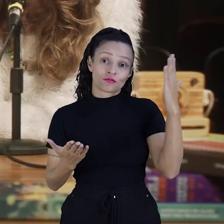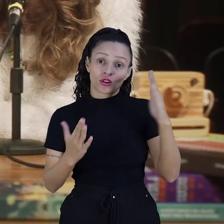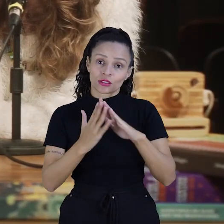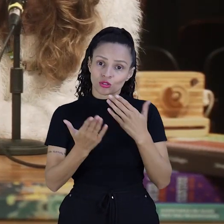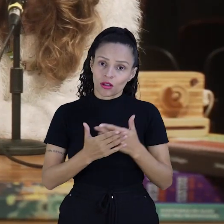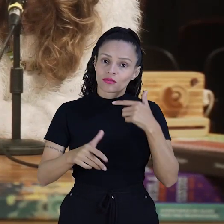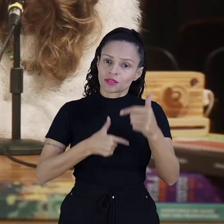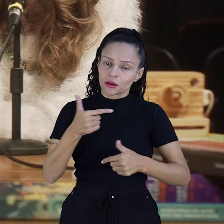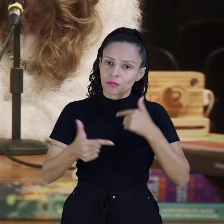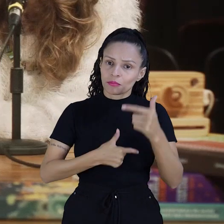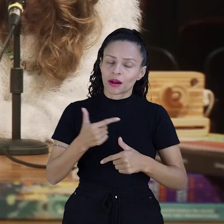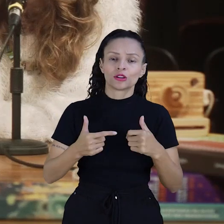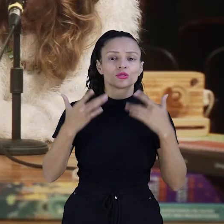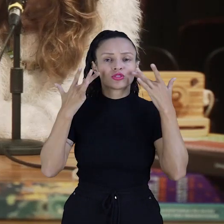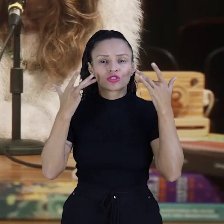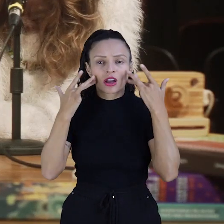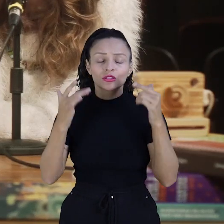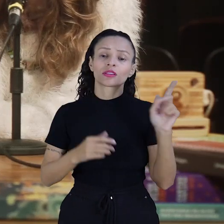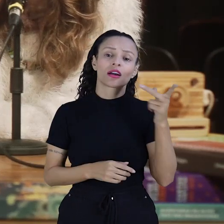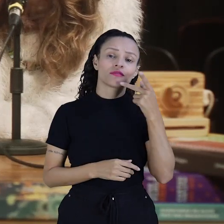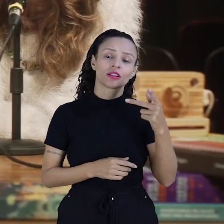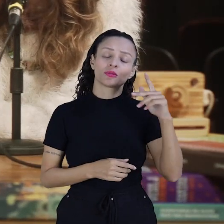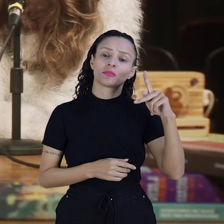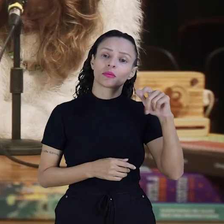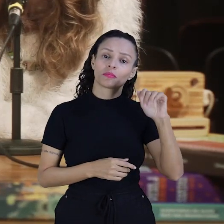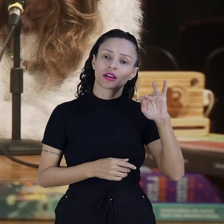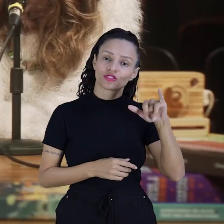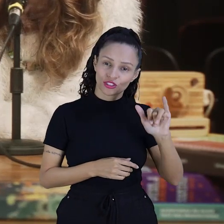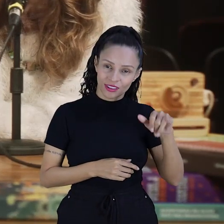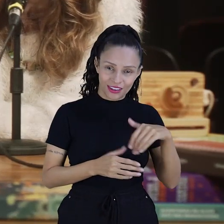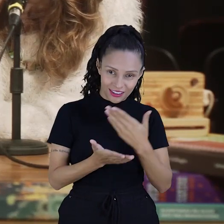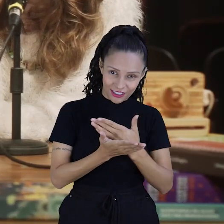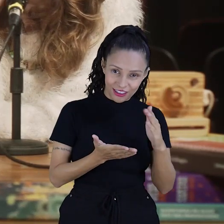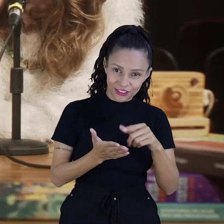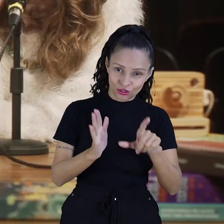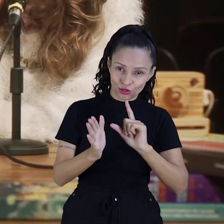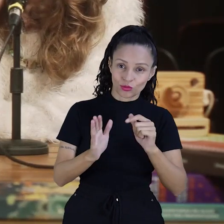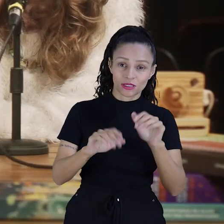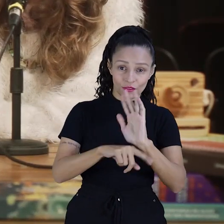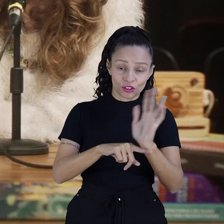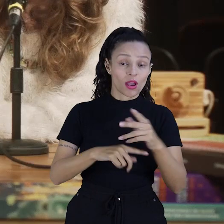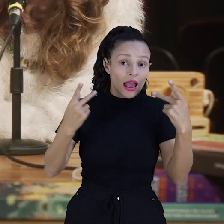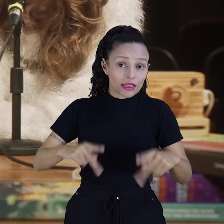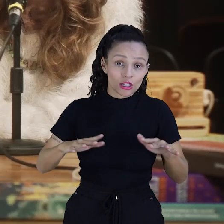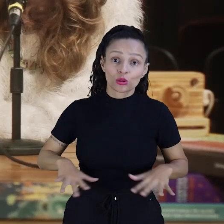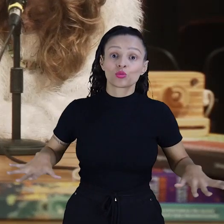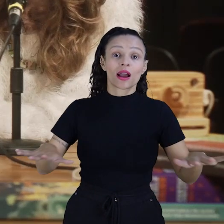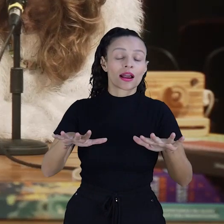Sair da escola e fazer um trabalho num teatro. Estava falando para a Paty antes do episódio começar, como esse